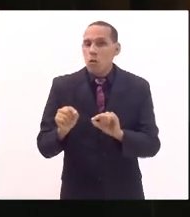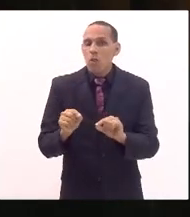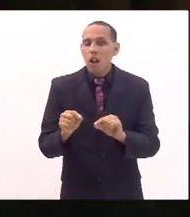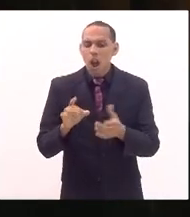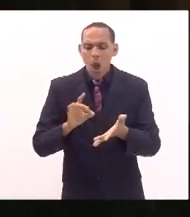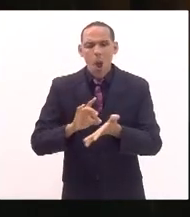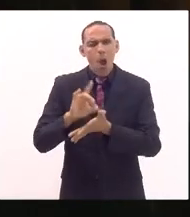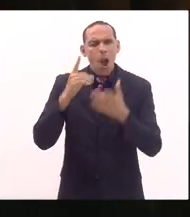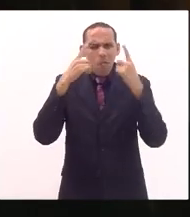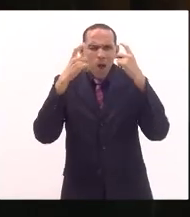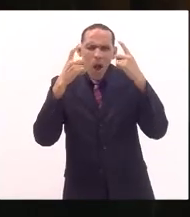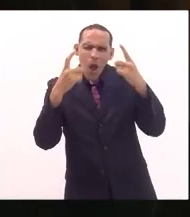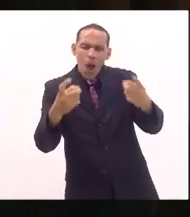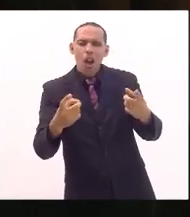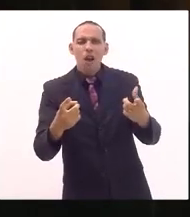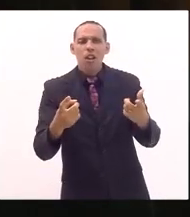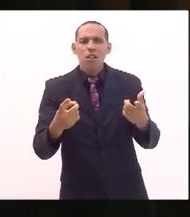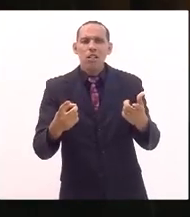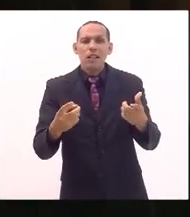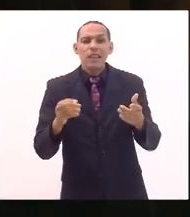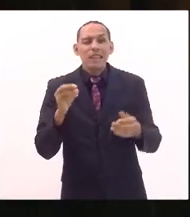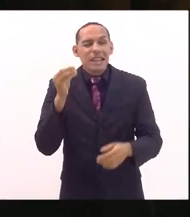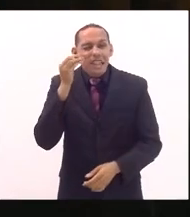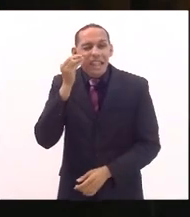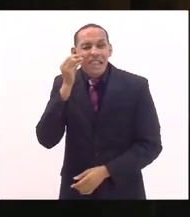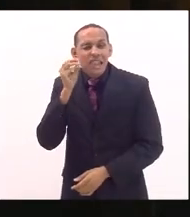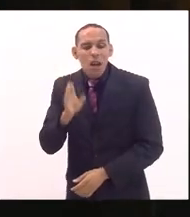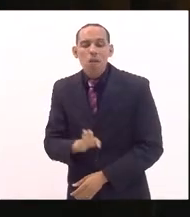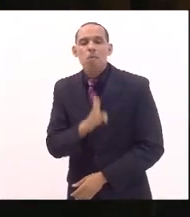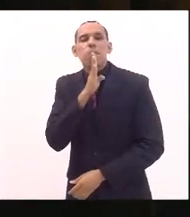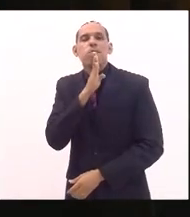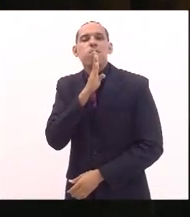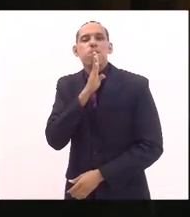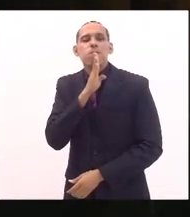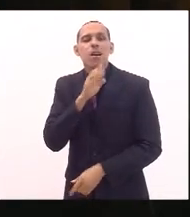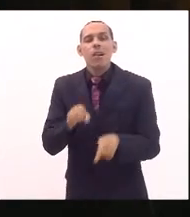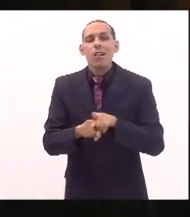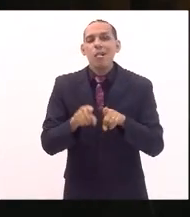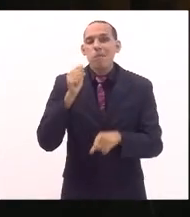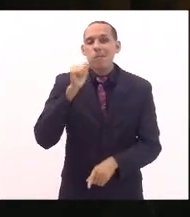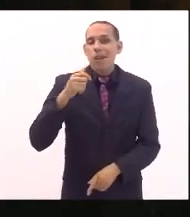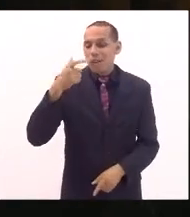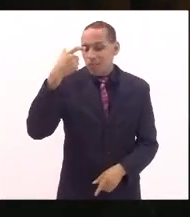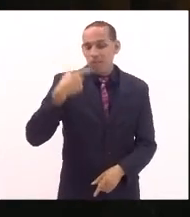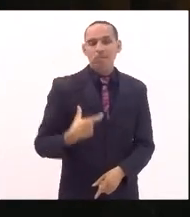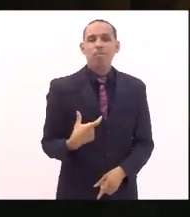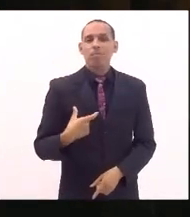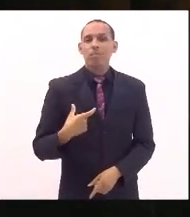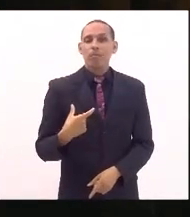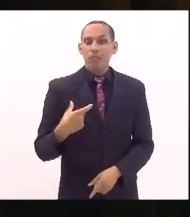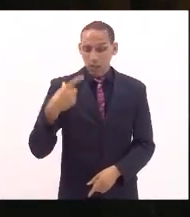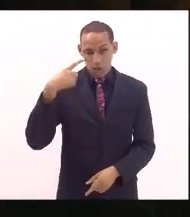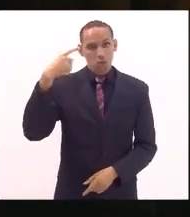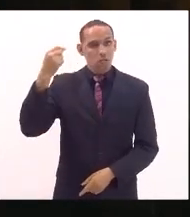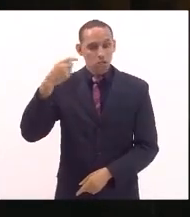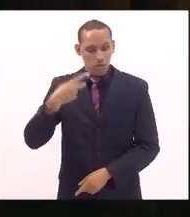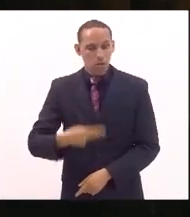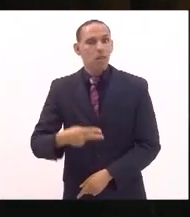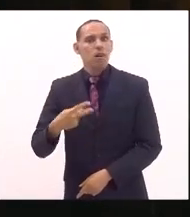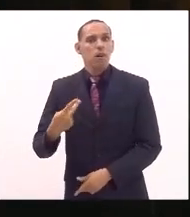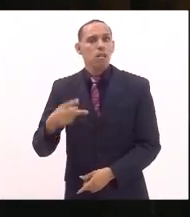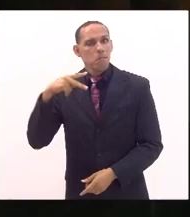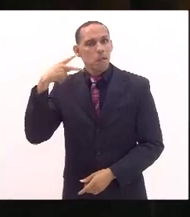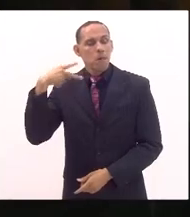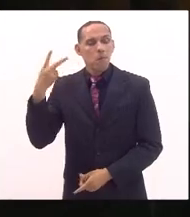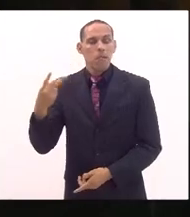violência que tenta calar e silenciar inclusive uma mulher Eleita por esse Parlamento